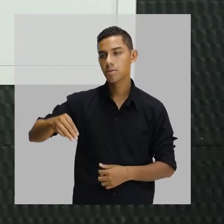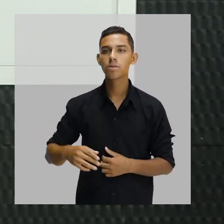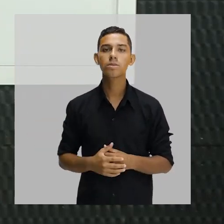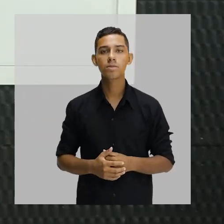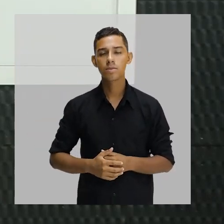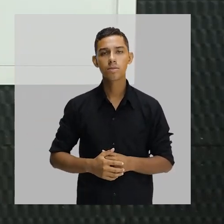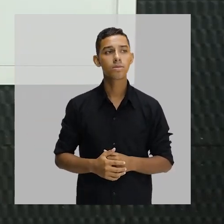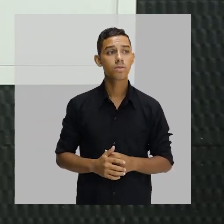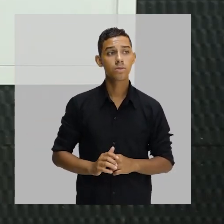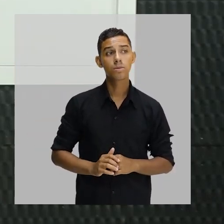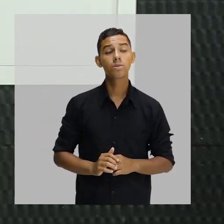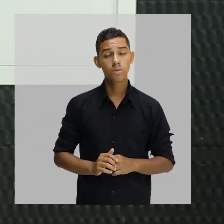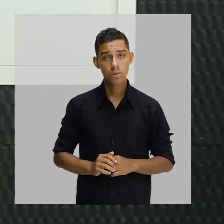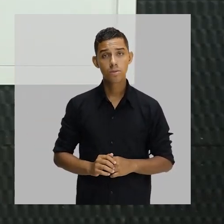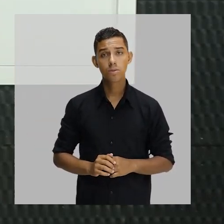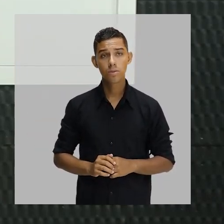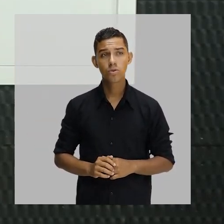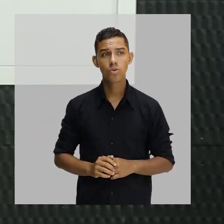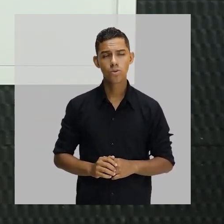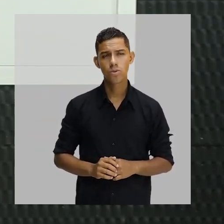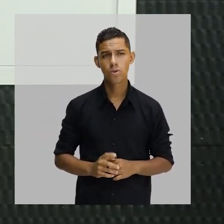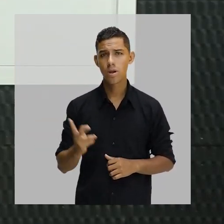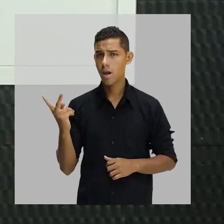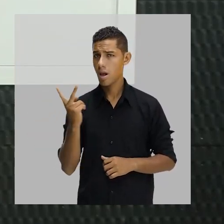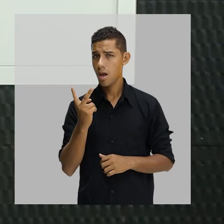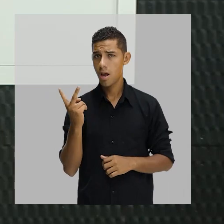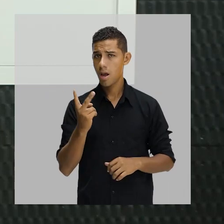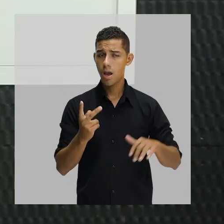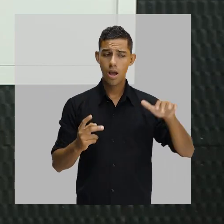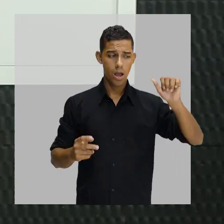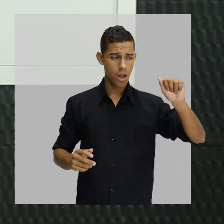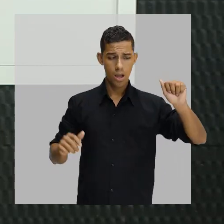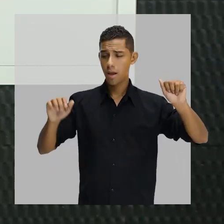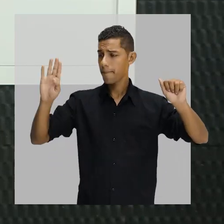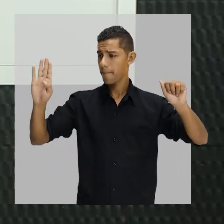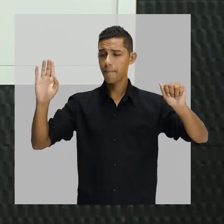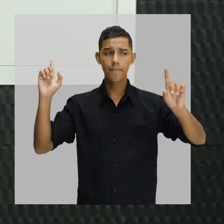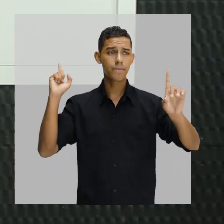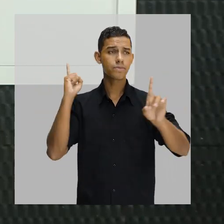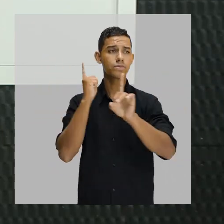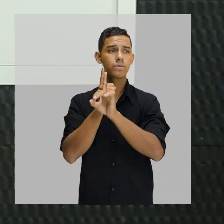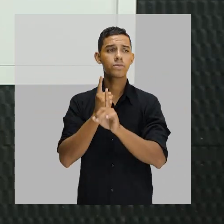35. Ou seja, esses dois corpos eles irão se encontrar,